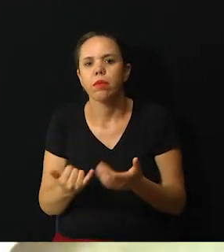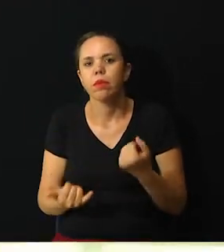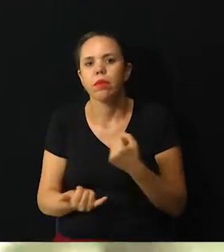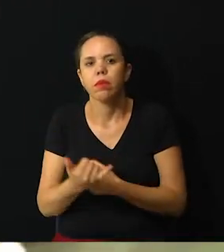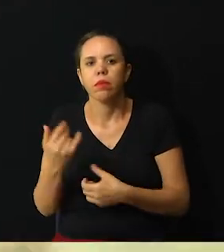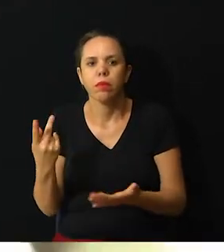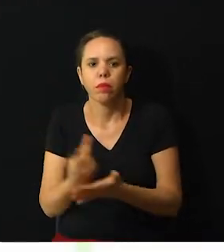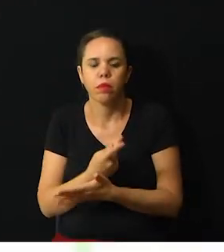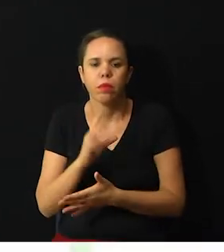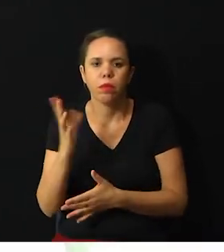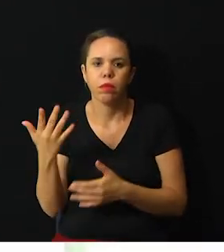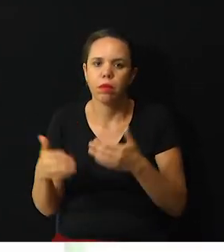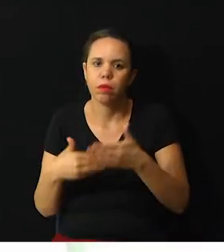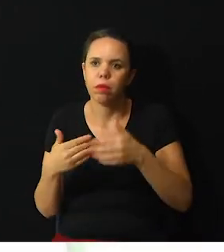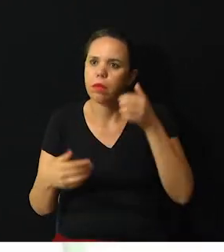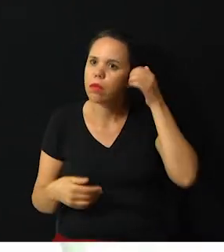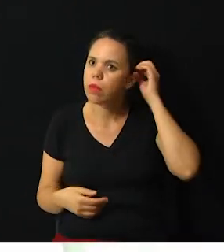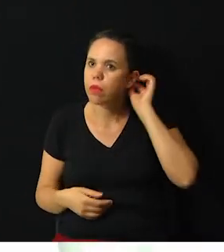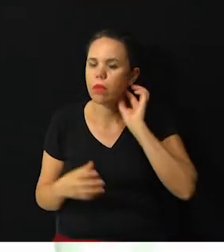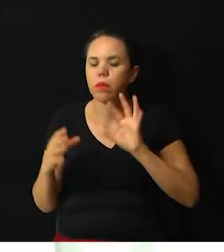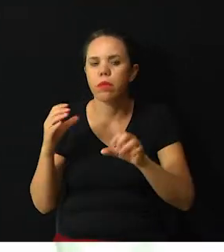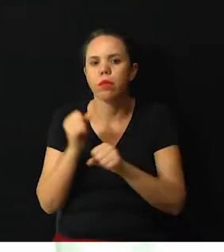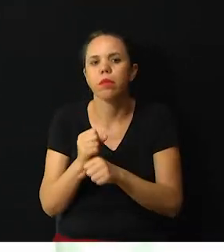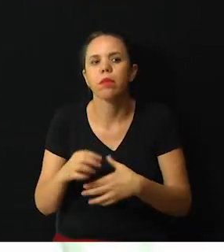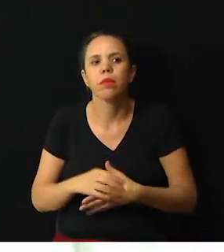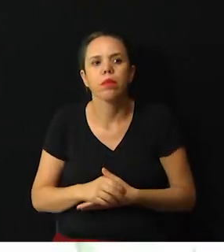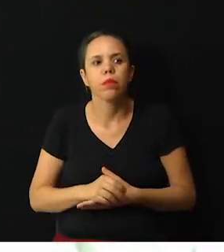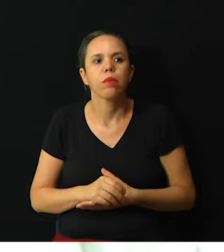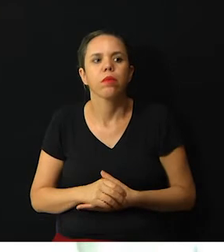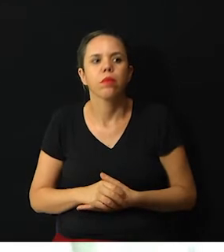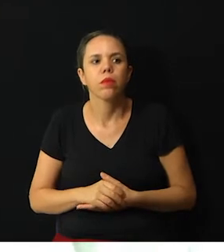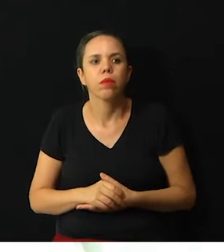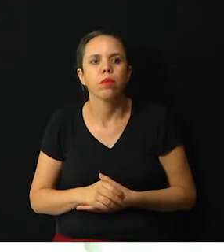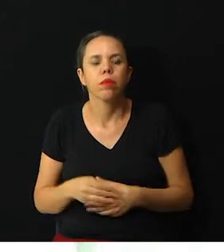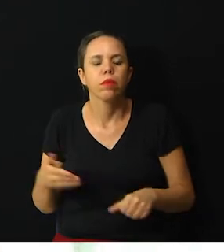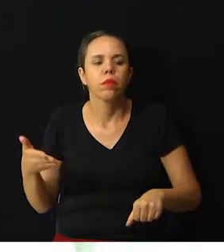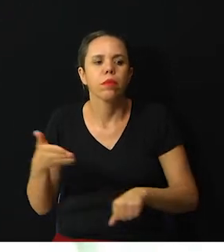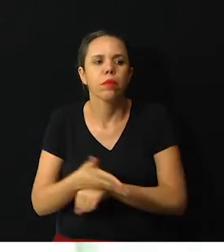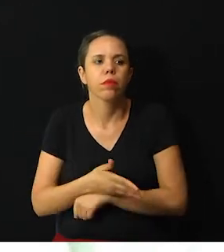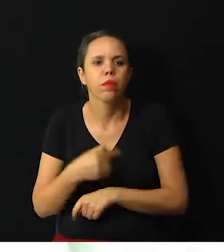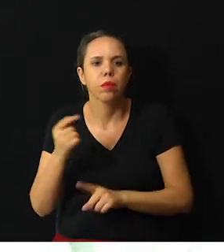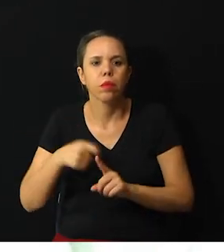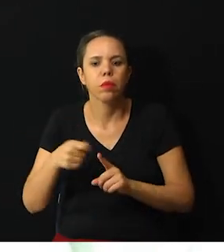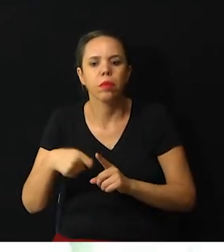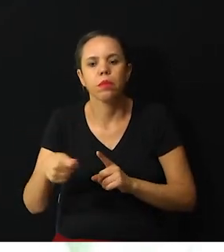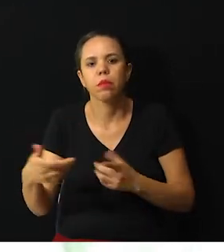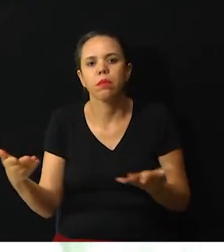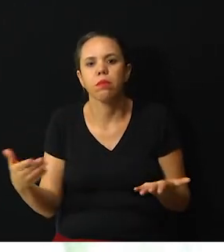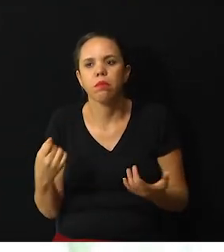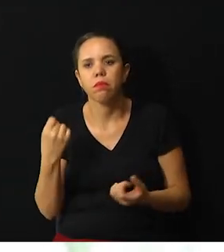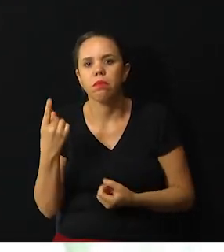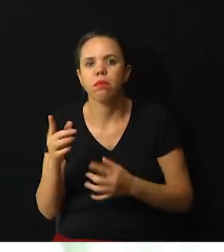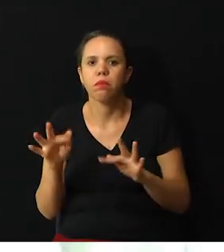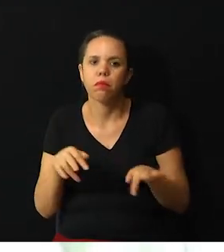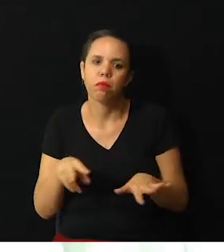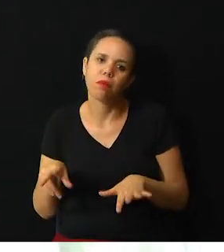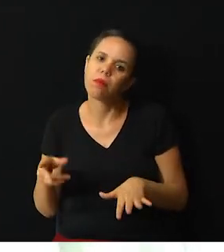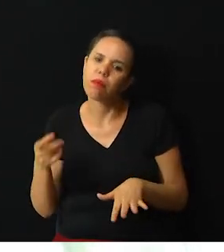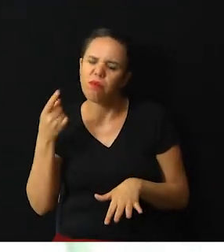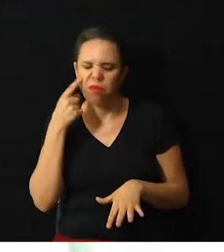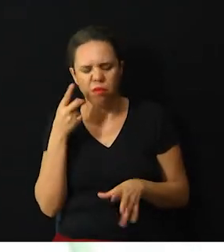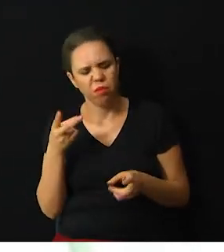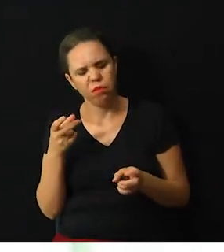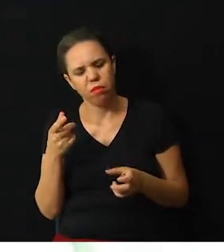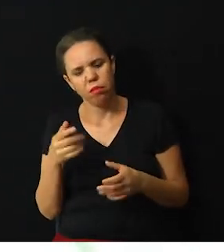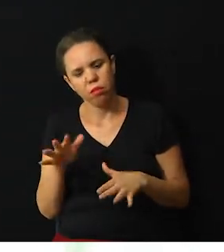que estão aparecendo com mais frequência, se acumulando, quanto quem vem visitar mensalmente ou só aos finais de